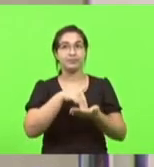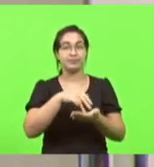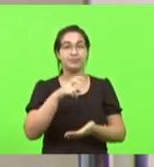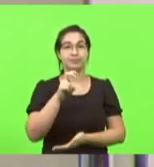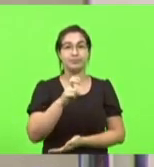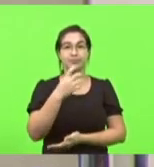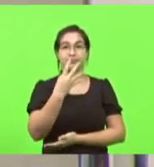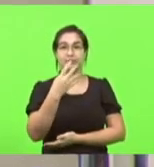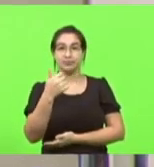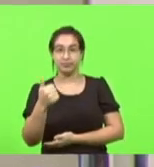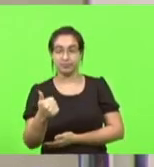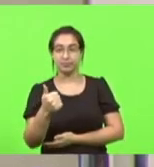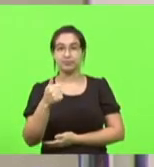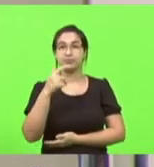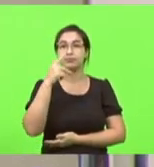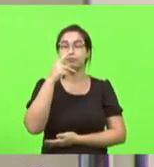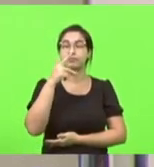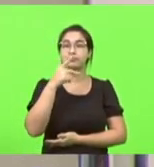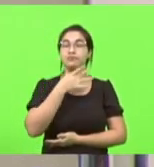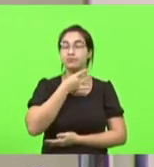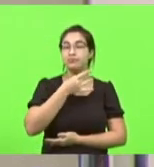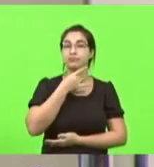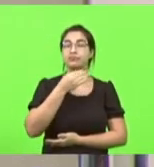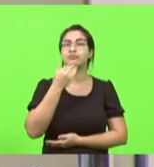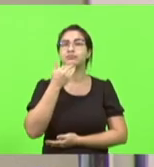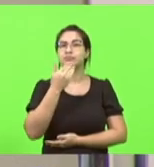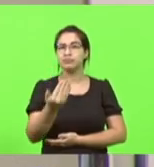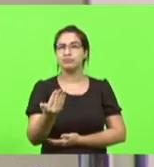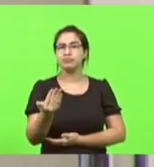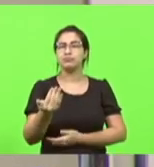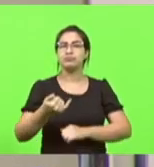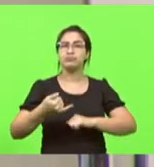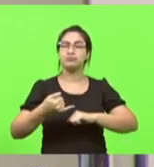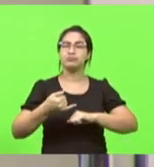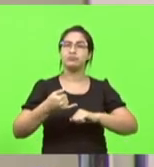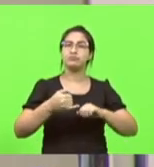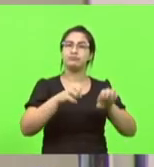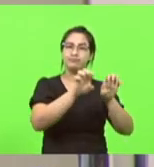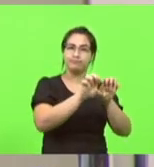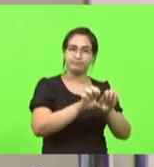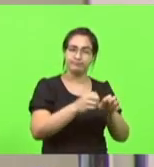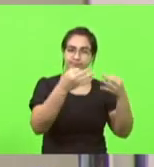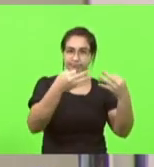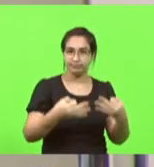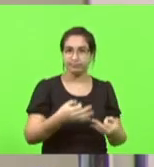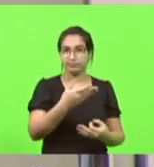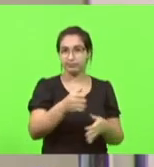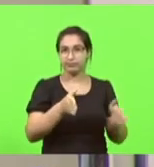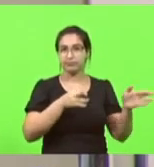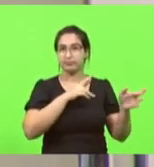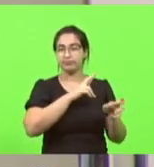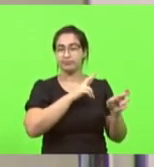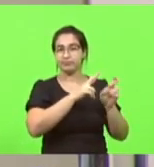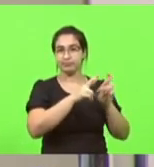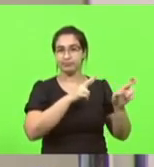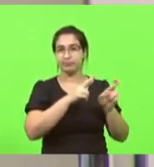541, autor deputado Valdir Cobalcini, requerendo a reestruturação da BR-470 no trecho entre as cidades de Indaiel e